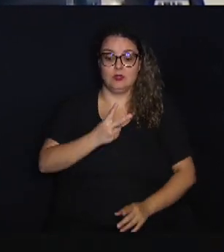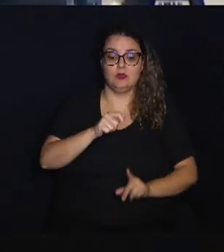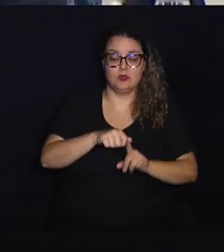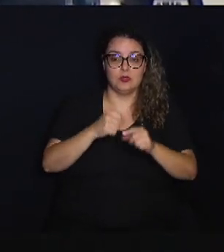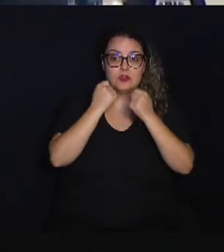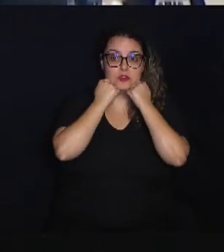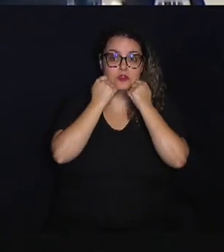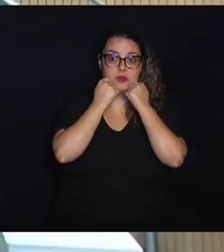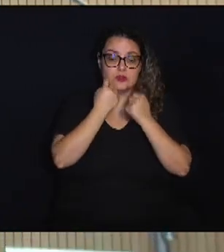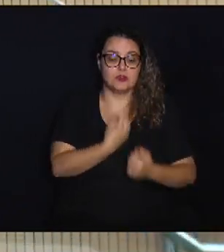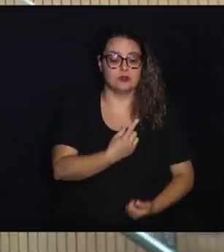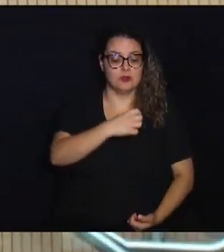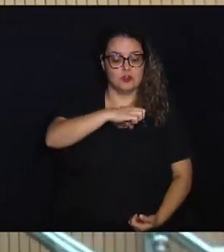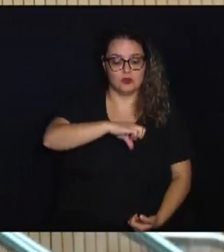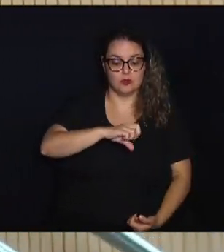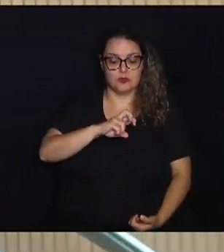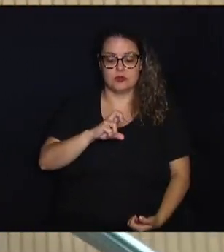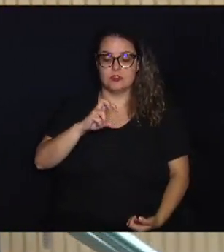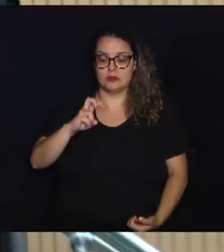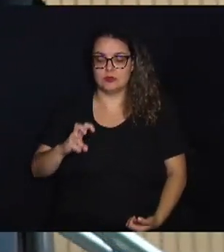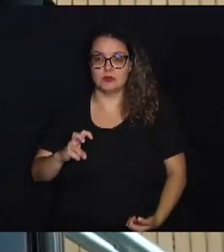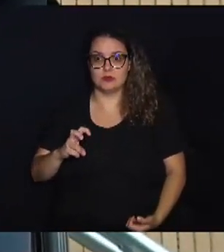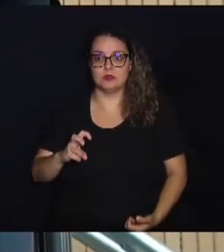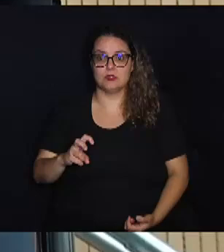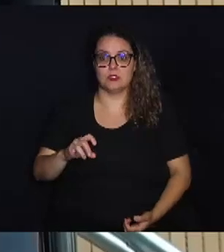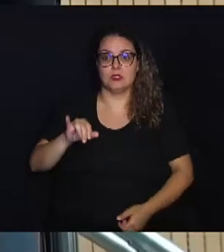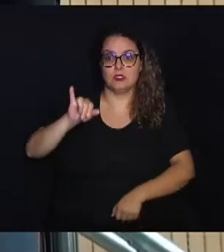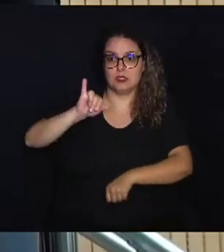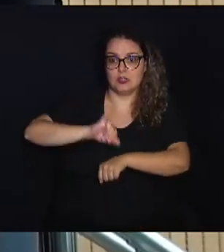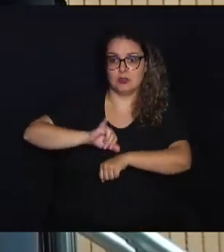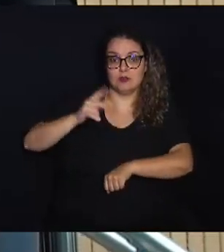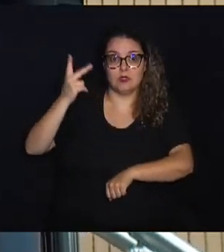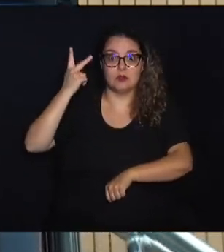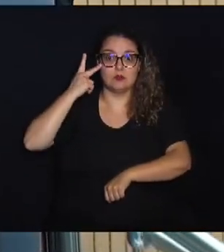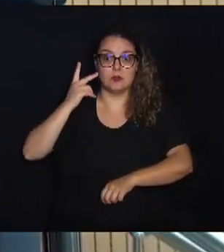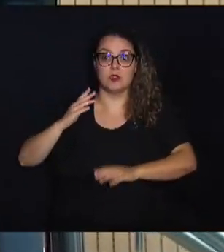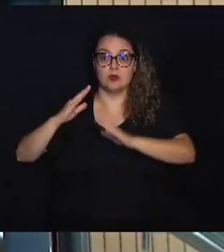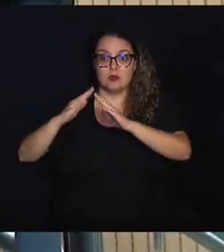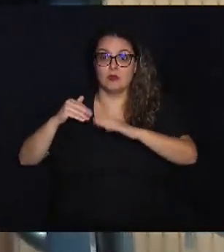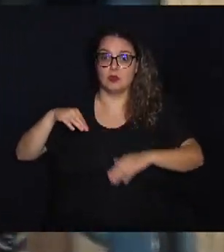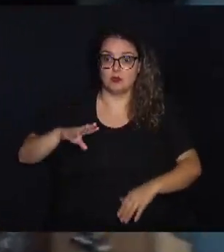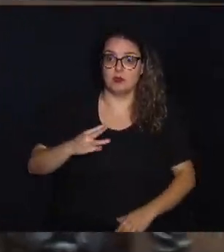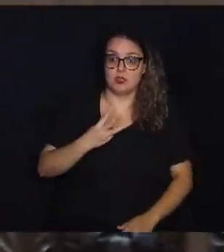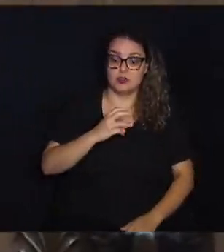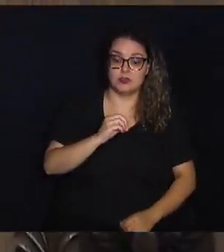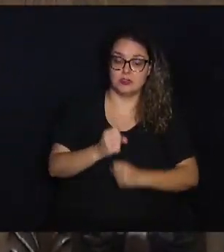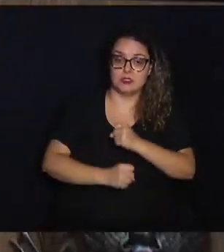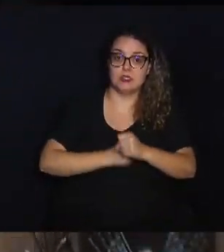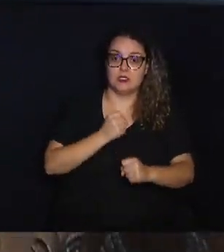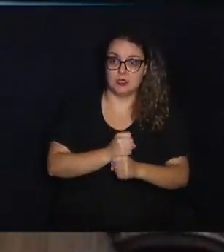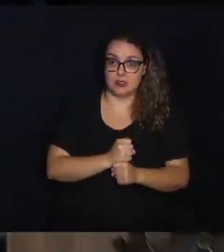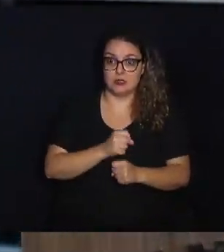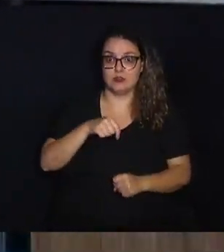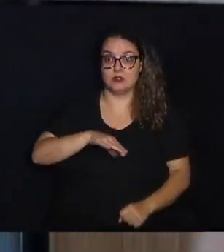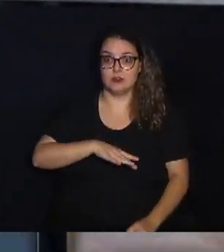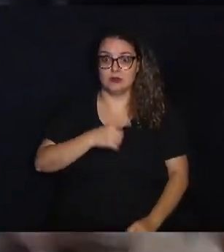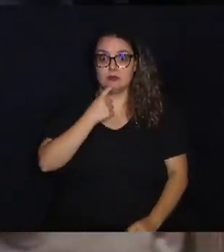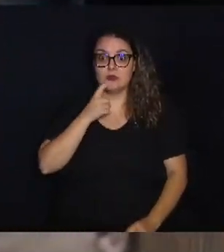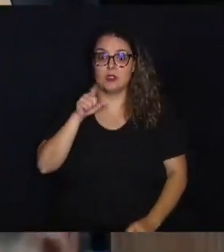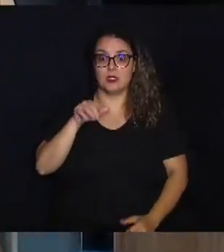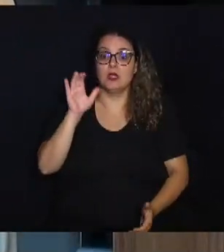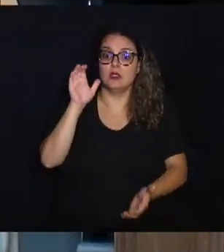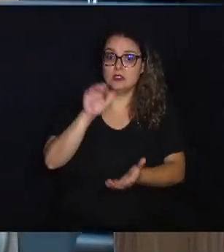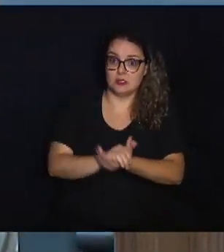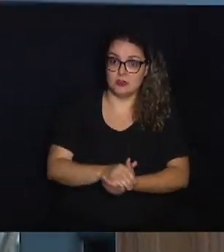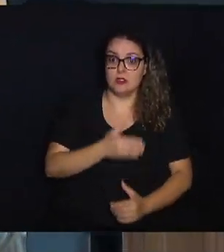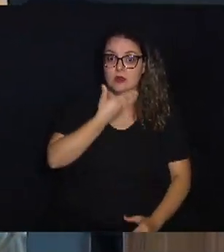de 1955 na capital paulista, mas mora há mais de 3 décadas em Campinas. É casado,